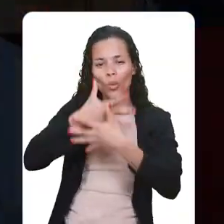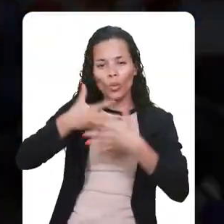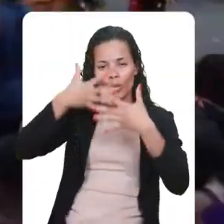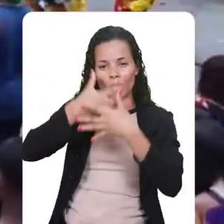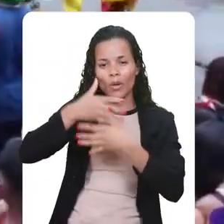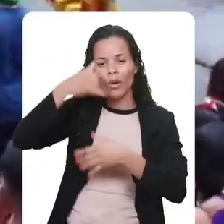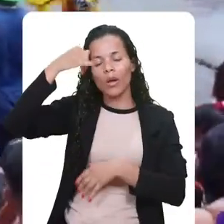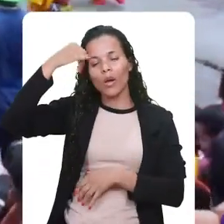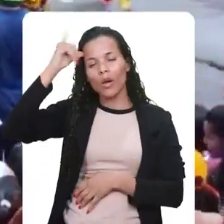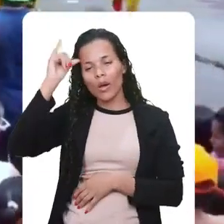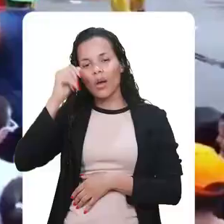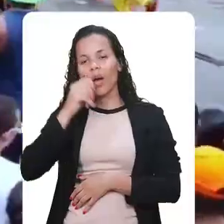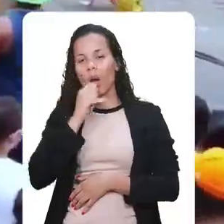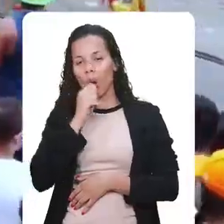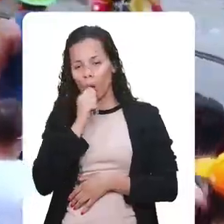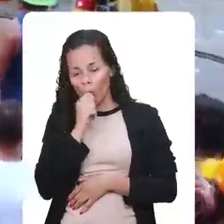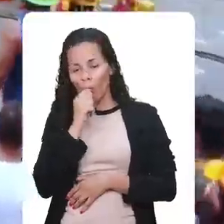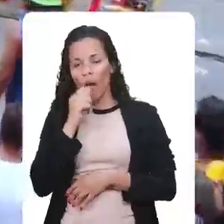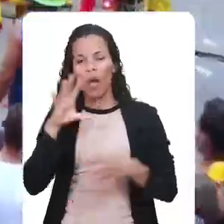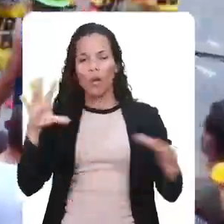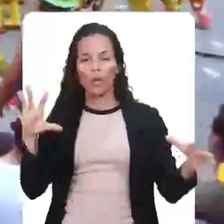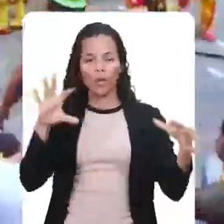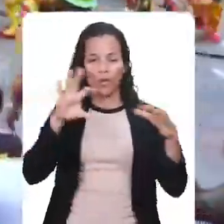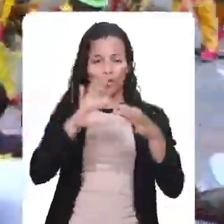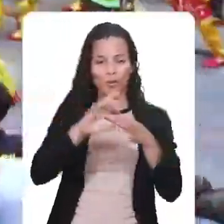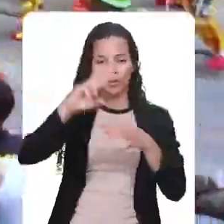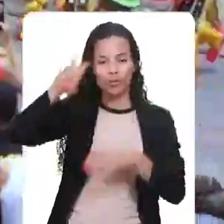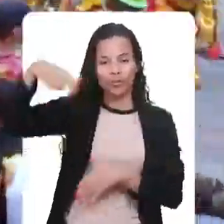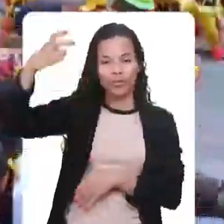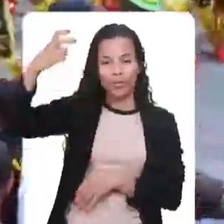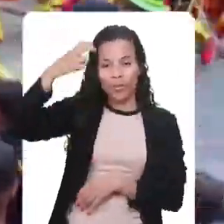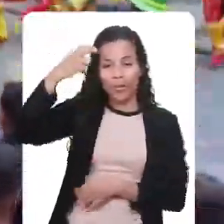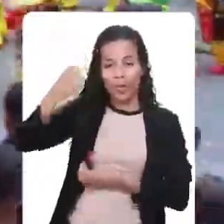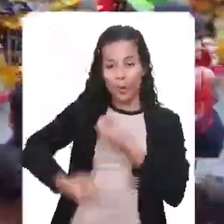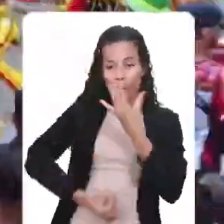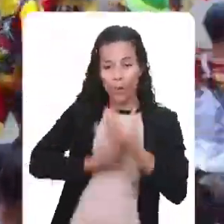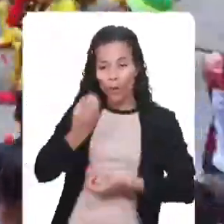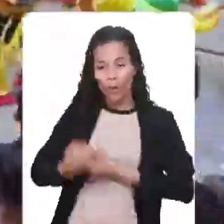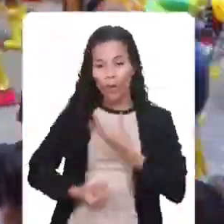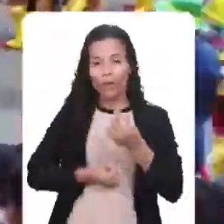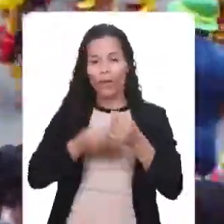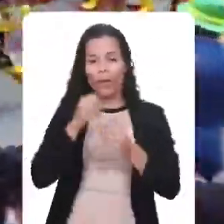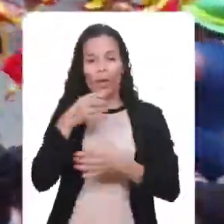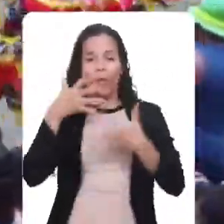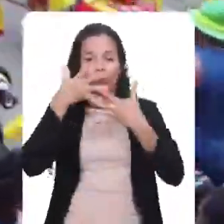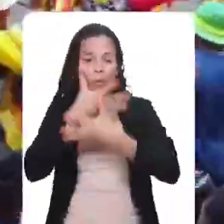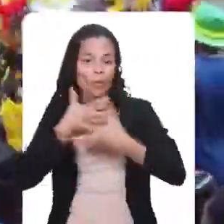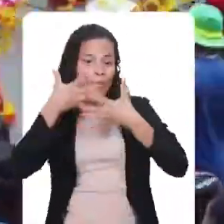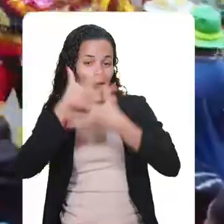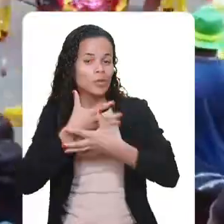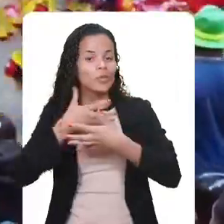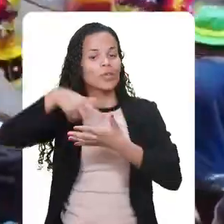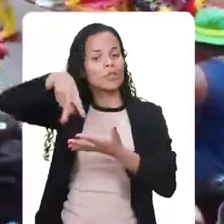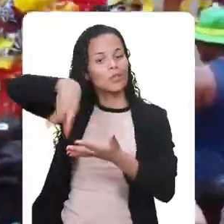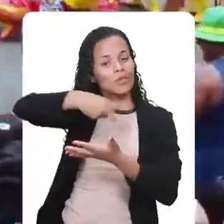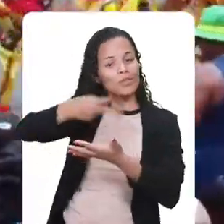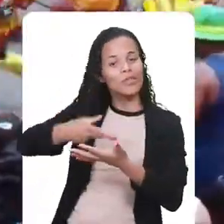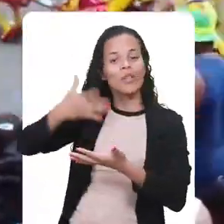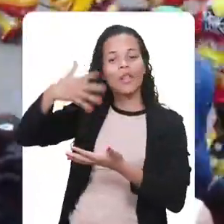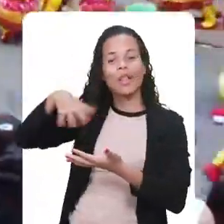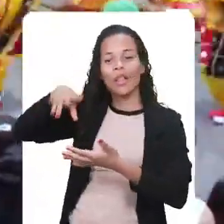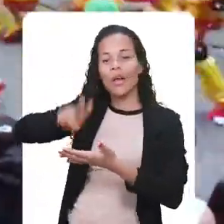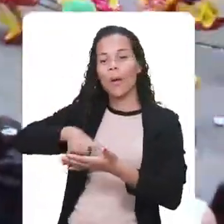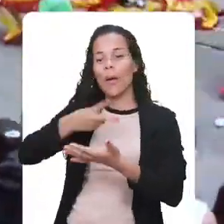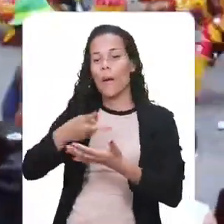som. O boi de buzina é uma união de culturas onde se misturam poesia, música e dança. As toadas ou loas, cantigas